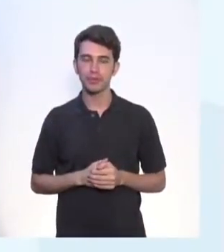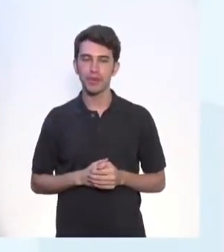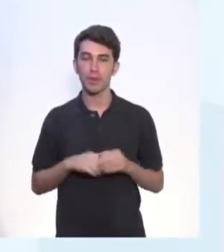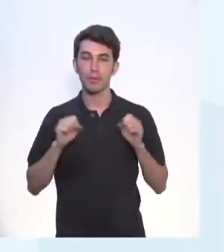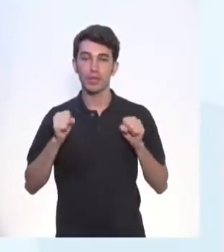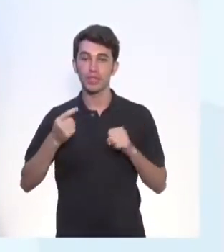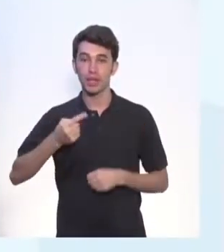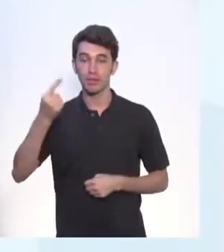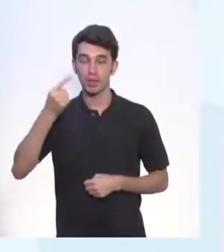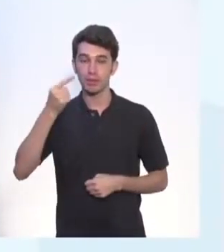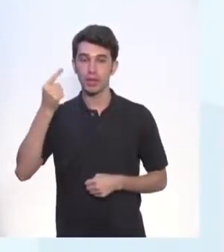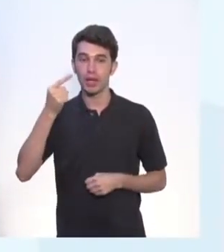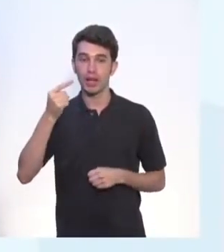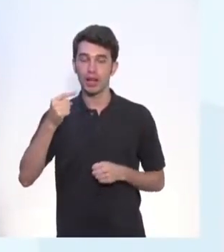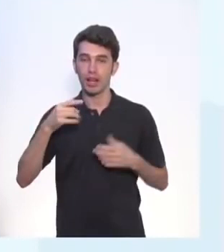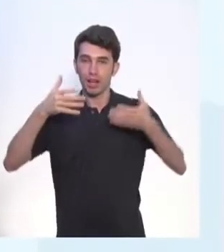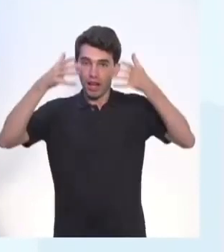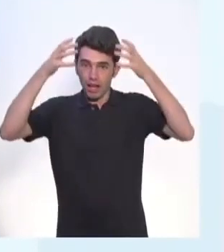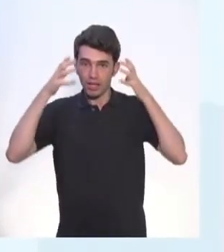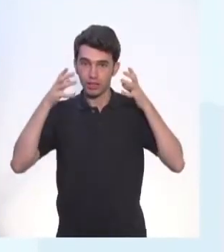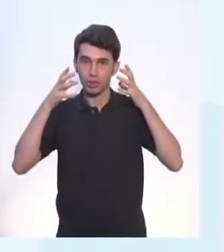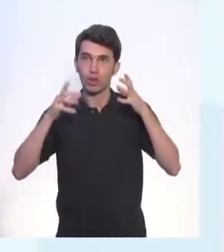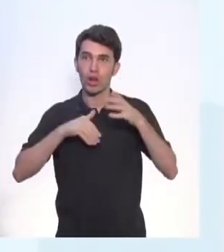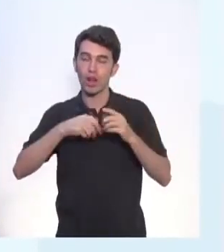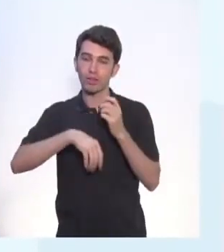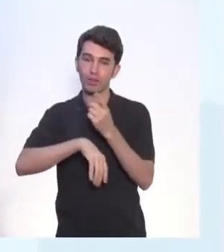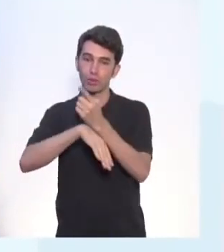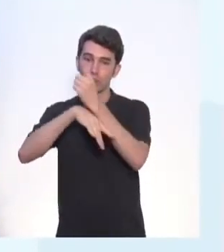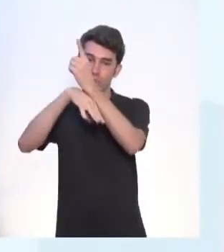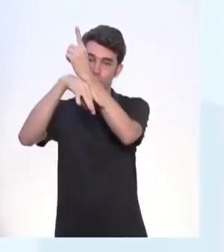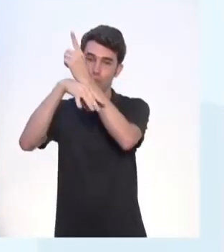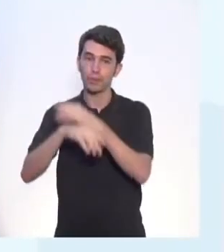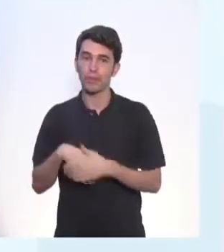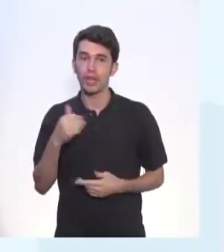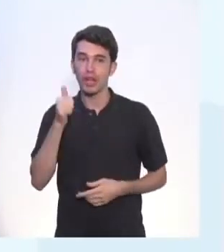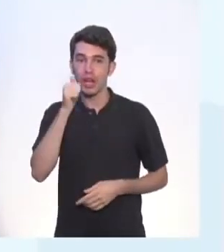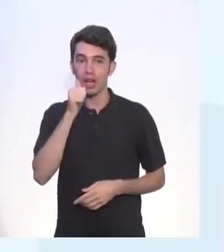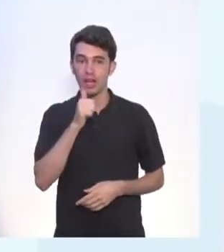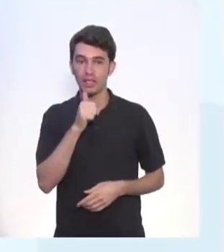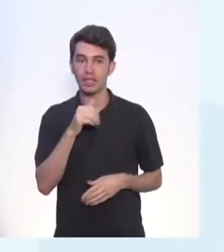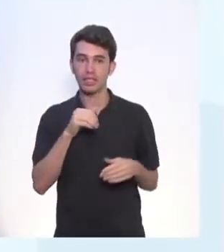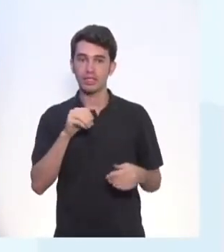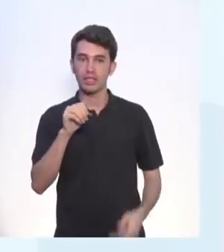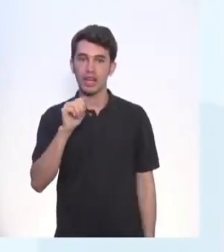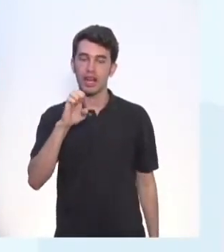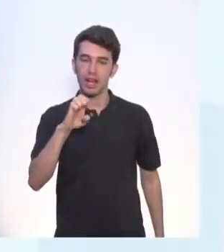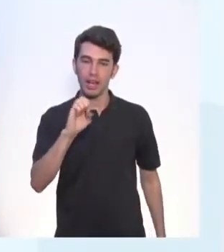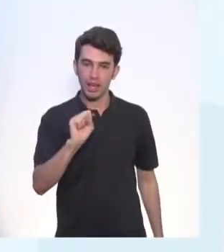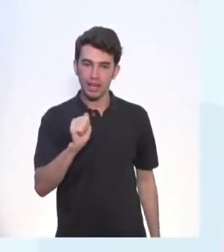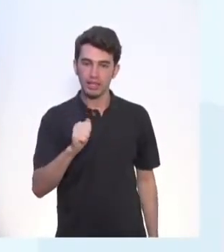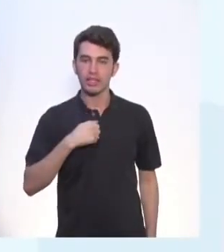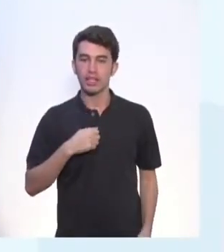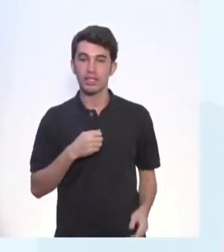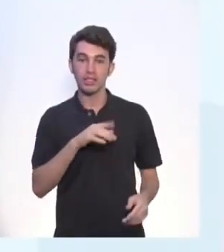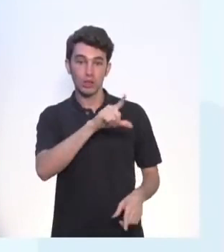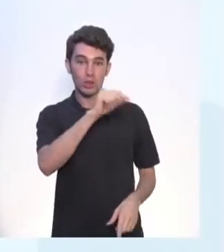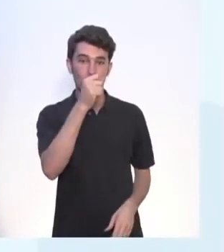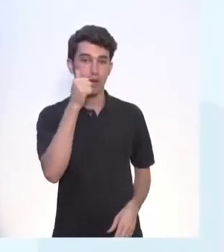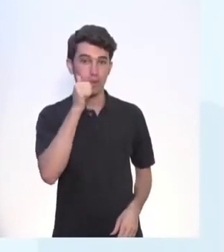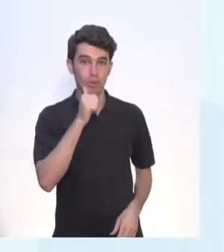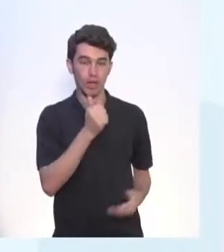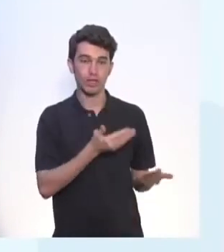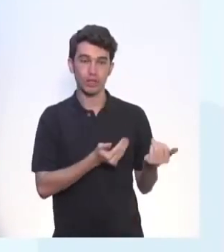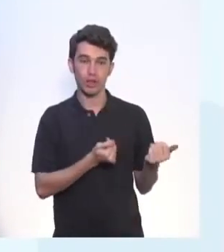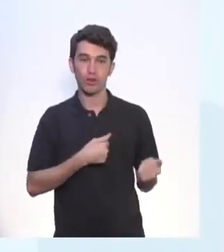ESA, selecionou uma jovem brasileira, Ana Paula Castro, de 27 anos, para fazer parte de uma missão espacial simulada que